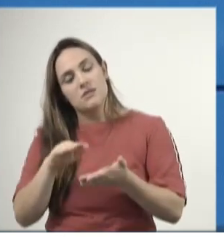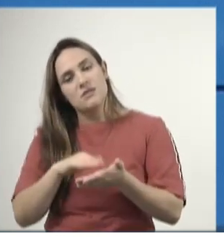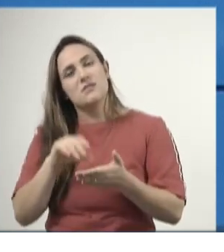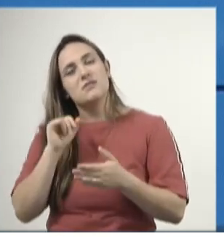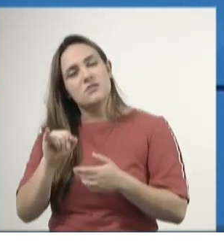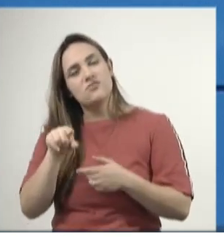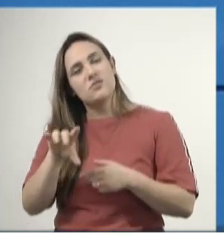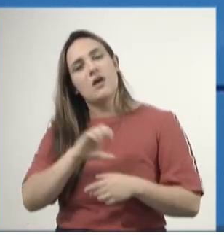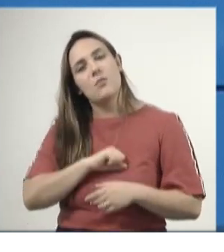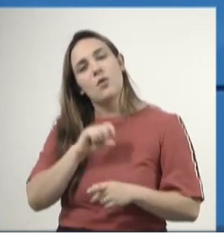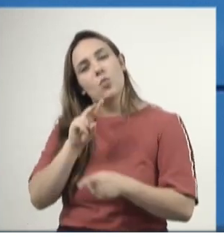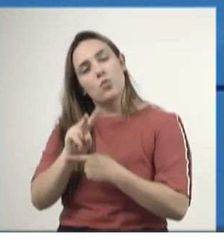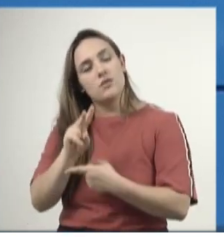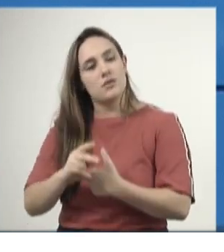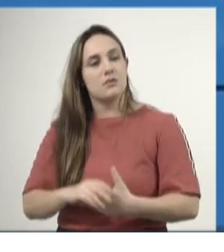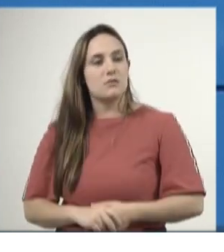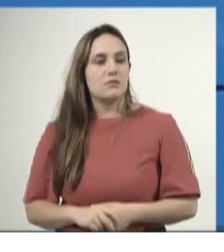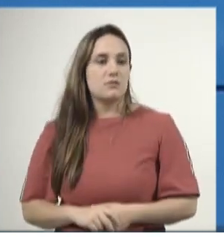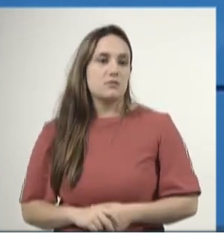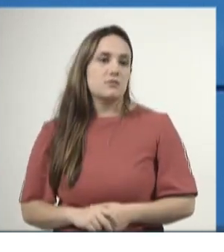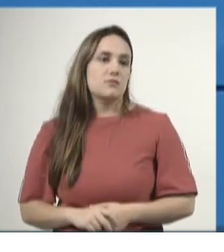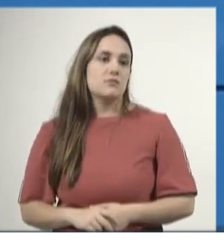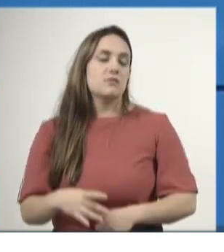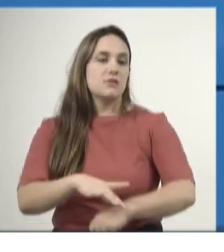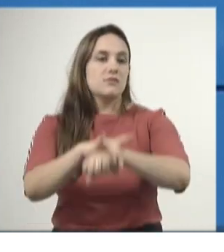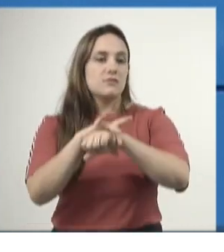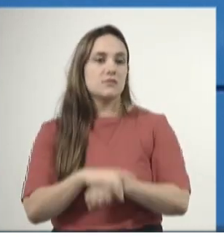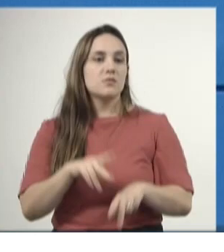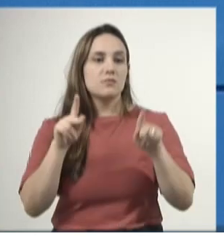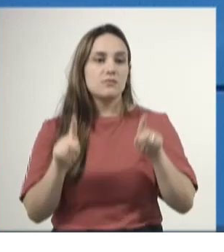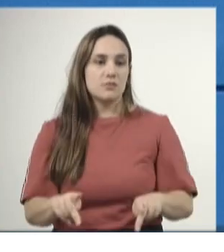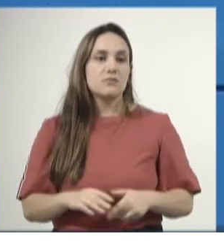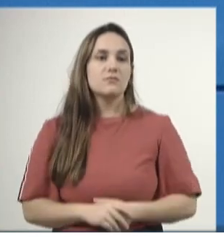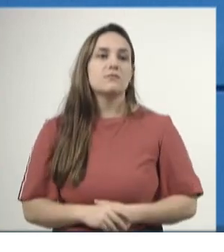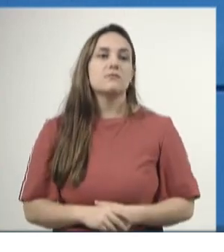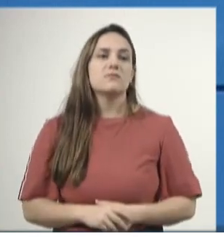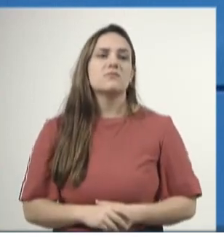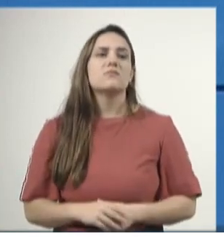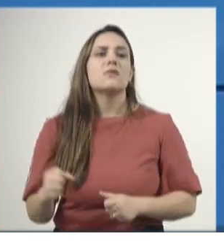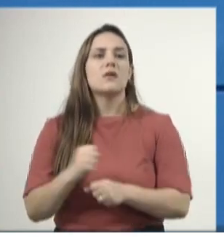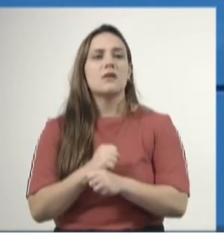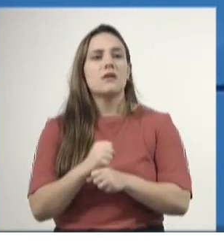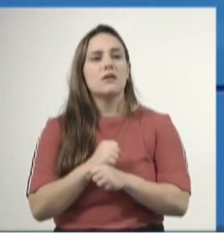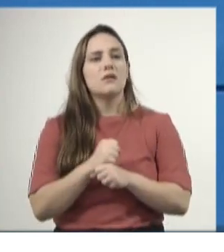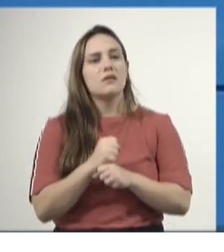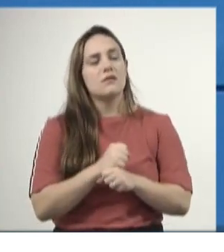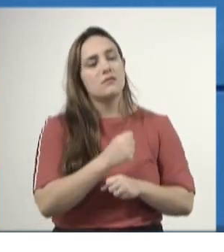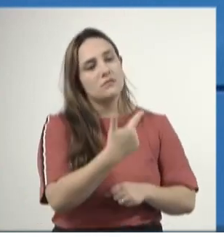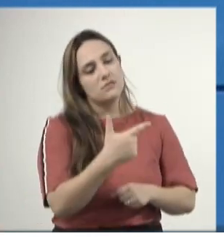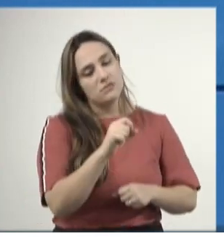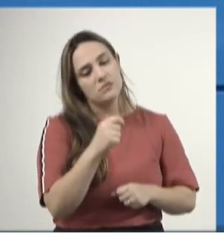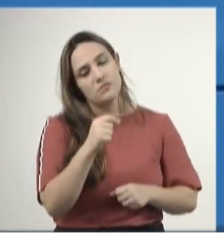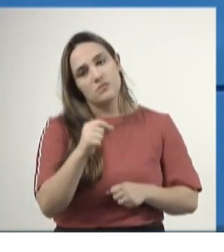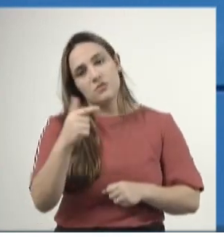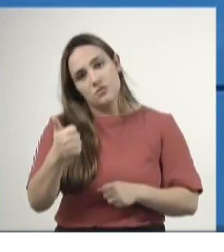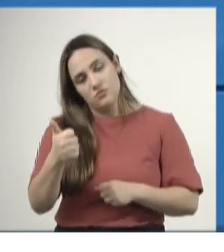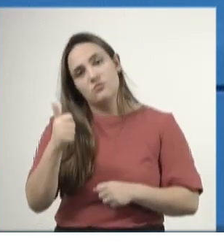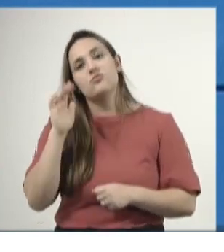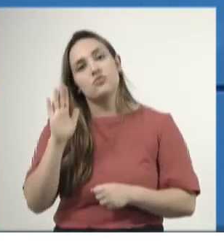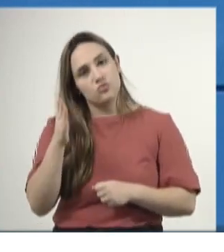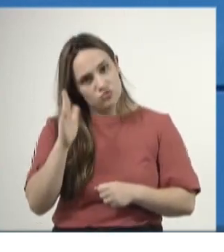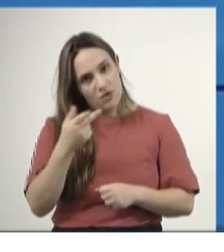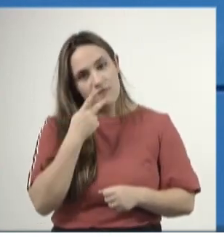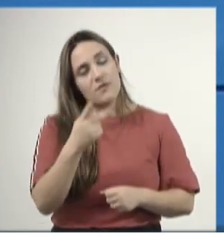Eu gostaria aqui de registrar que a Defensoria Pública, ela, desde 2001, vem trabalhando essa temática